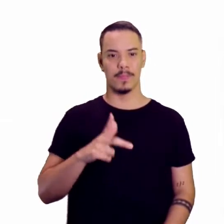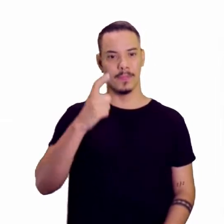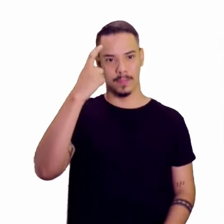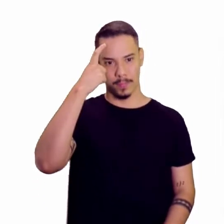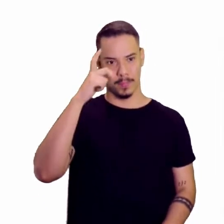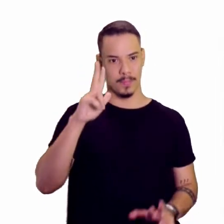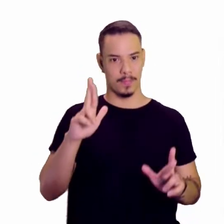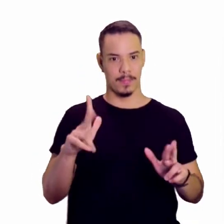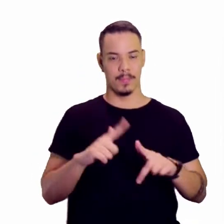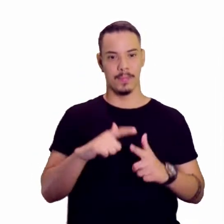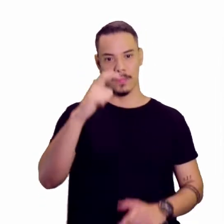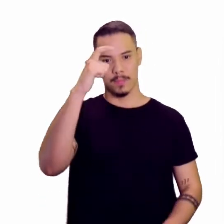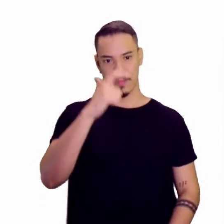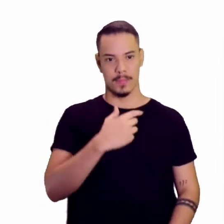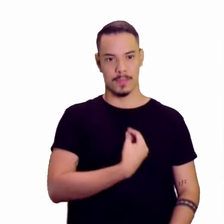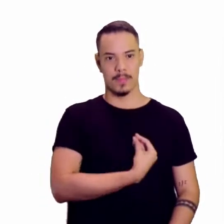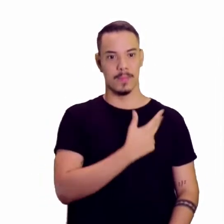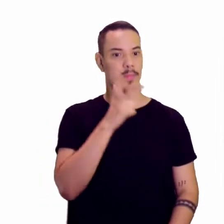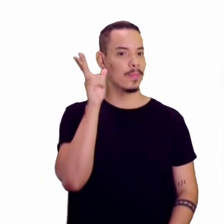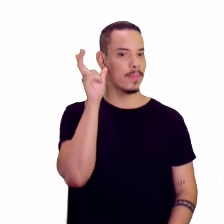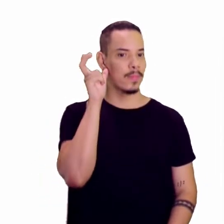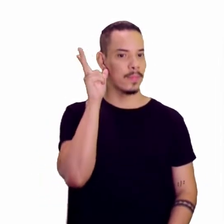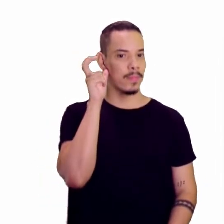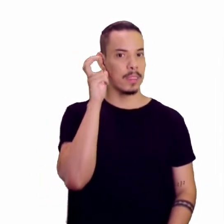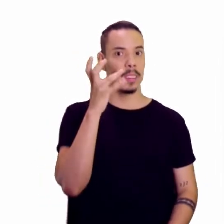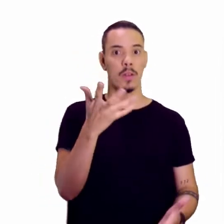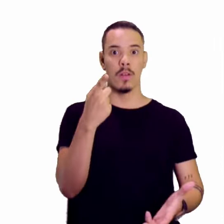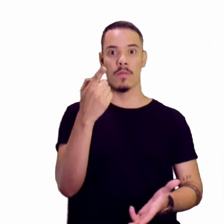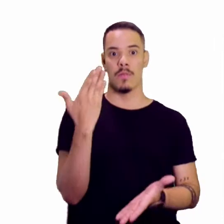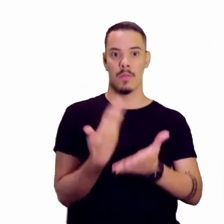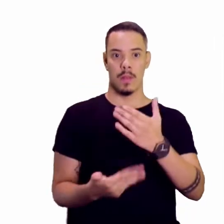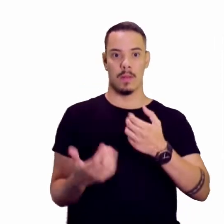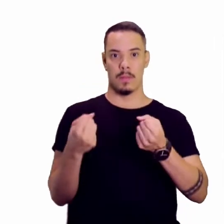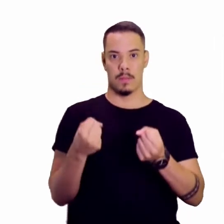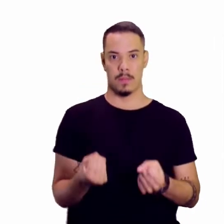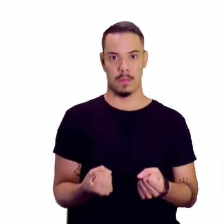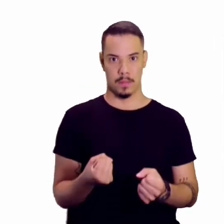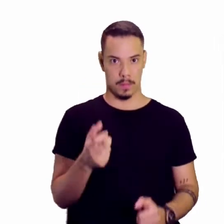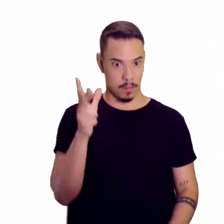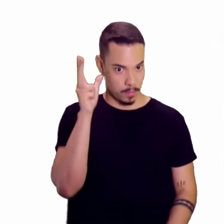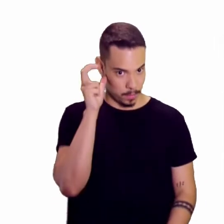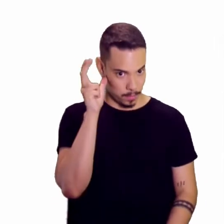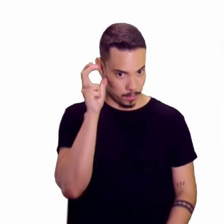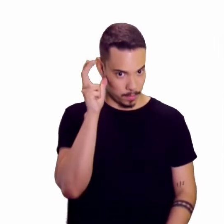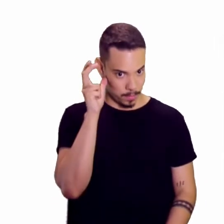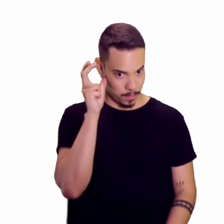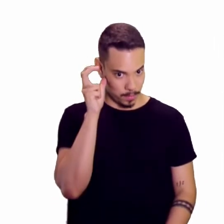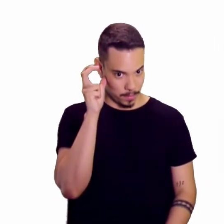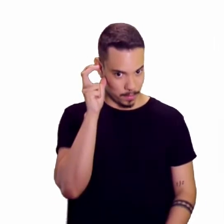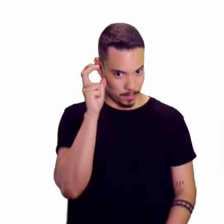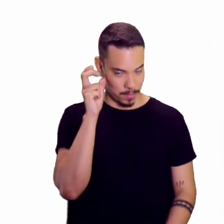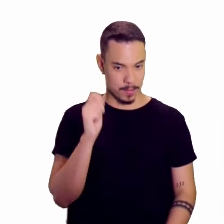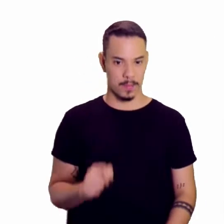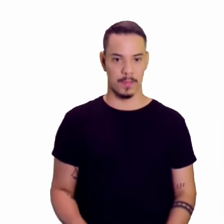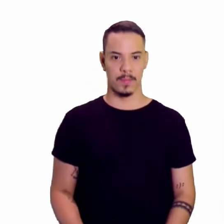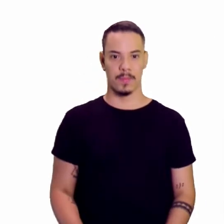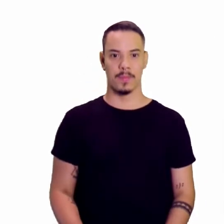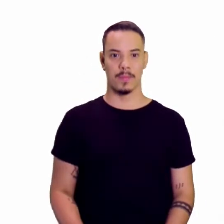pensa, estou ouvindo. Eu quero que você perca peso, ouviu bem? Aí, isso é minha mãe falando comigo,